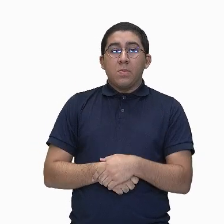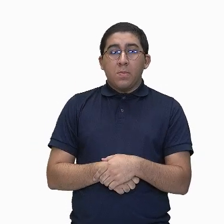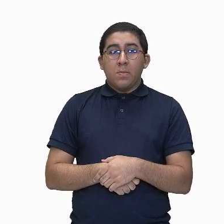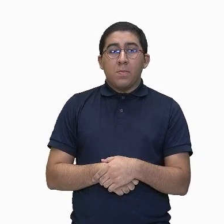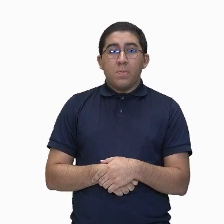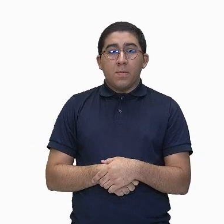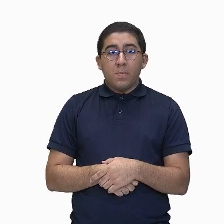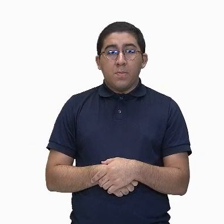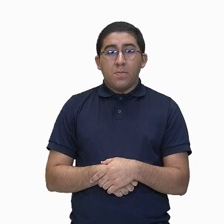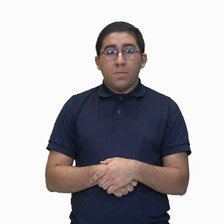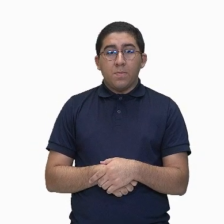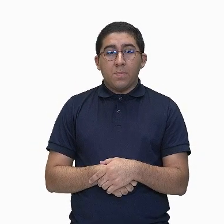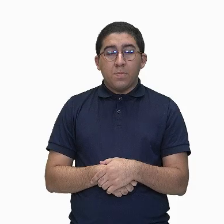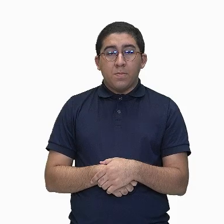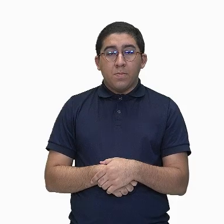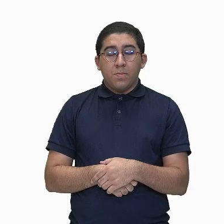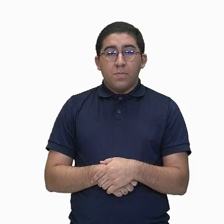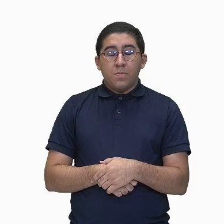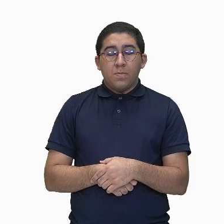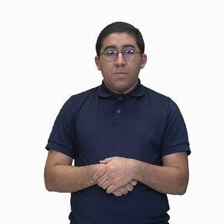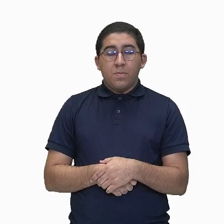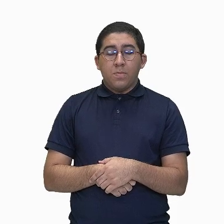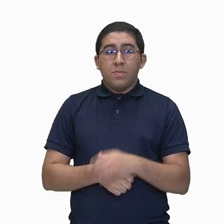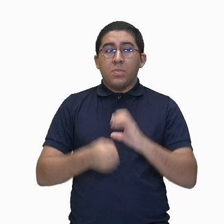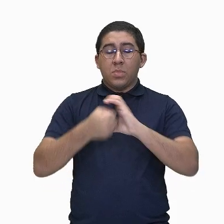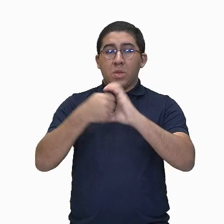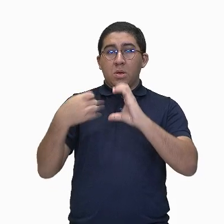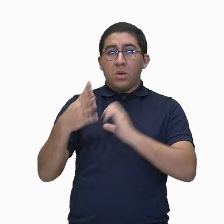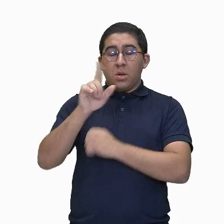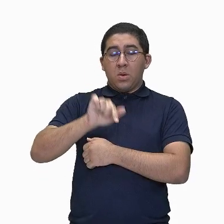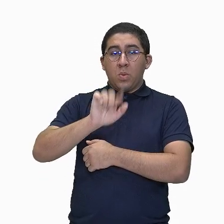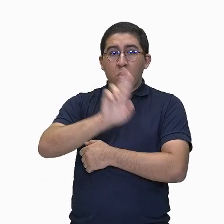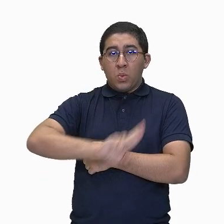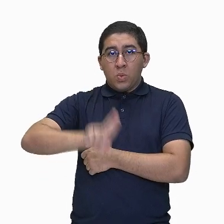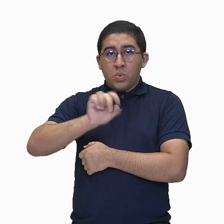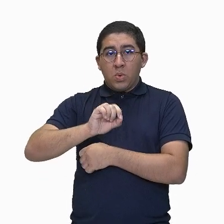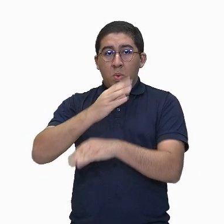serão caracterizadas pelo uso das conjunções